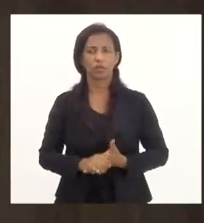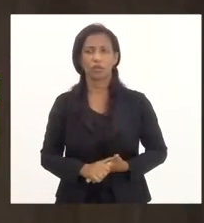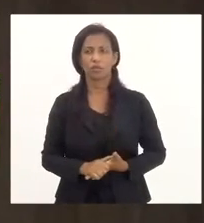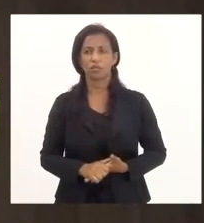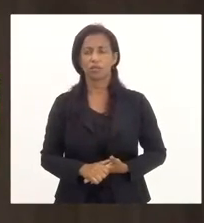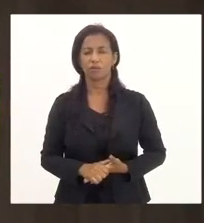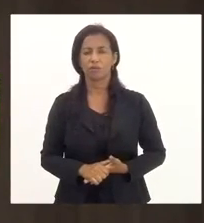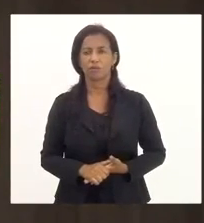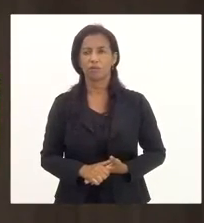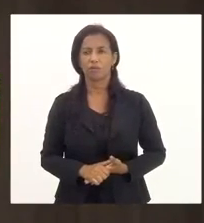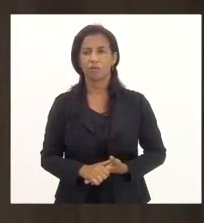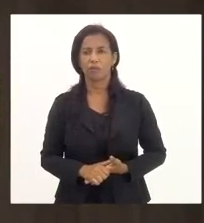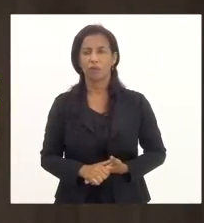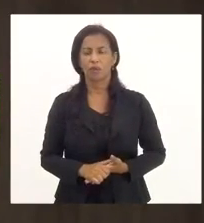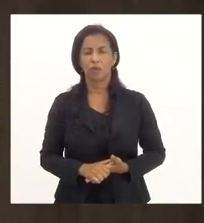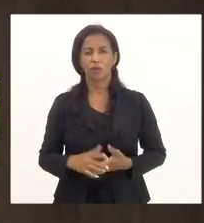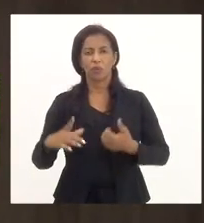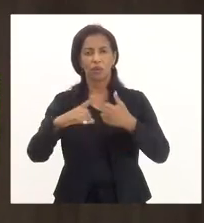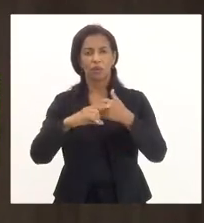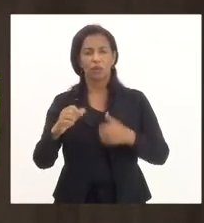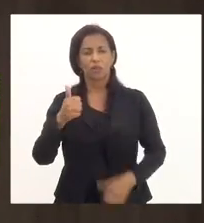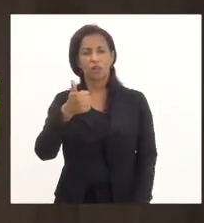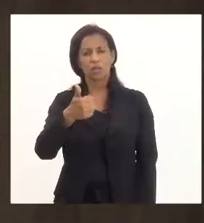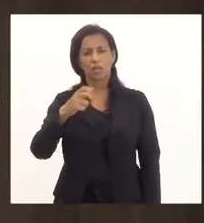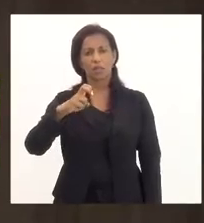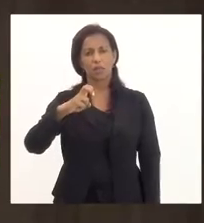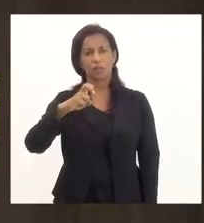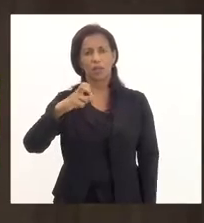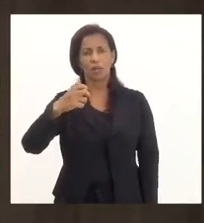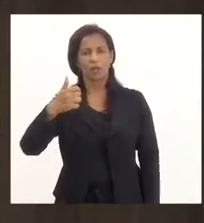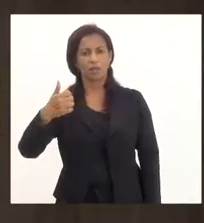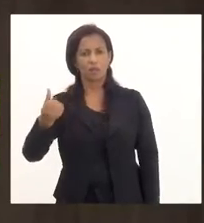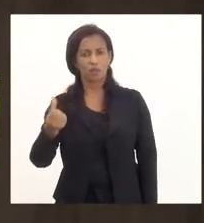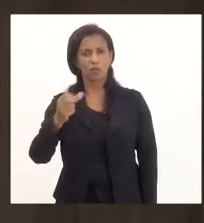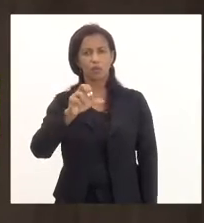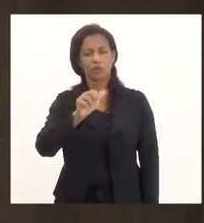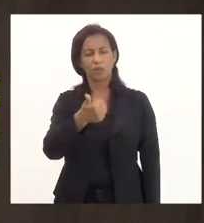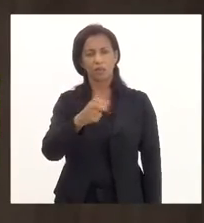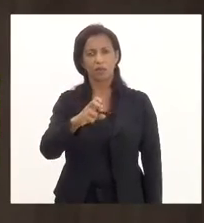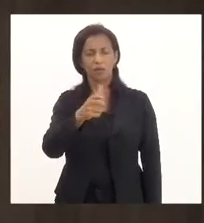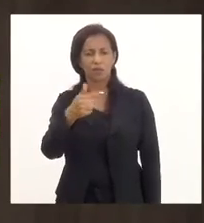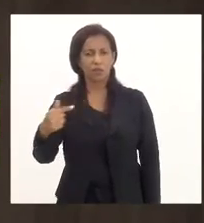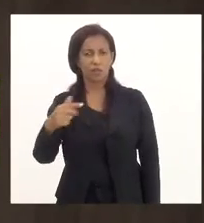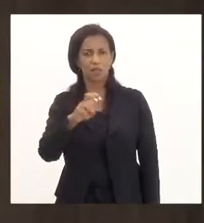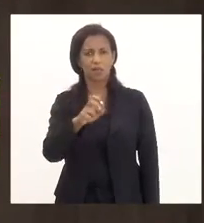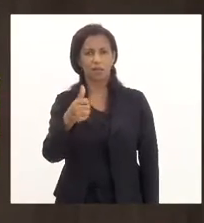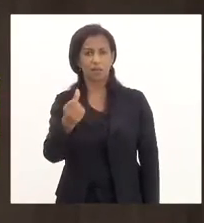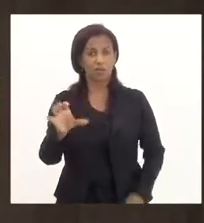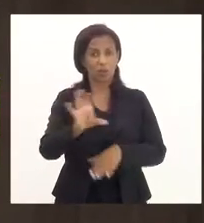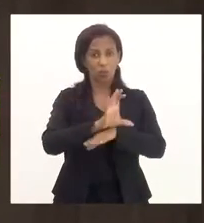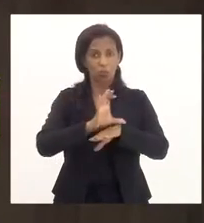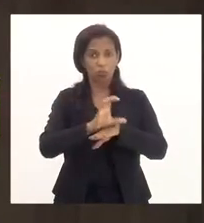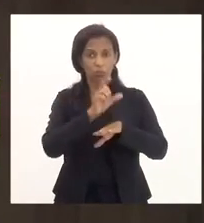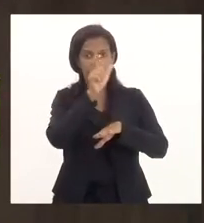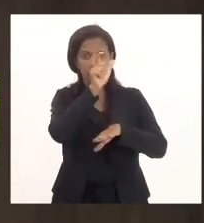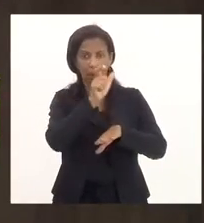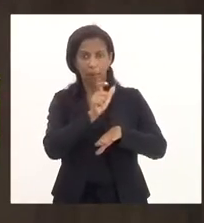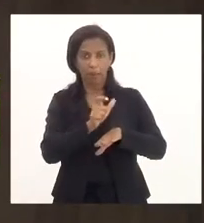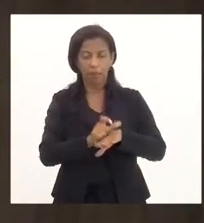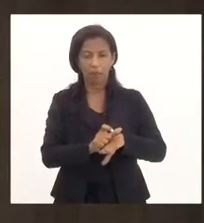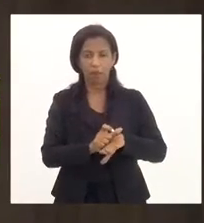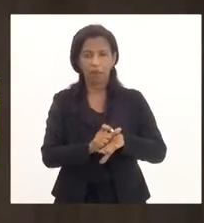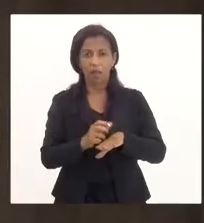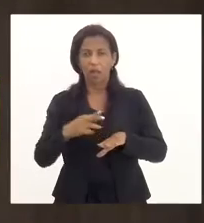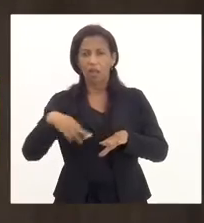dos artigos 155 o 159/167 da constituição que são